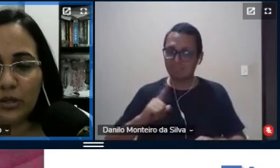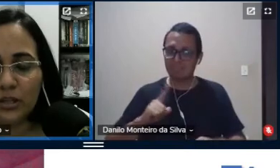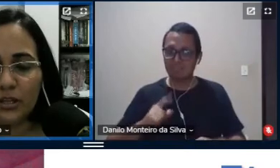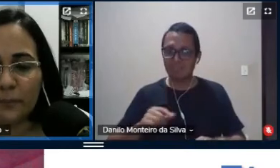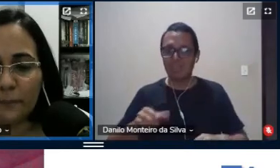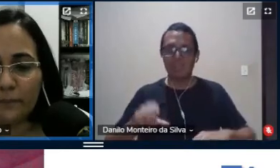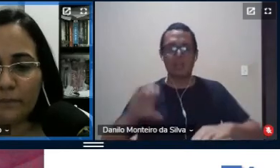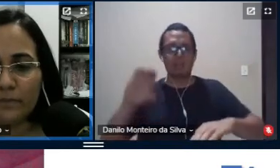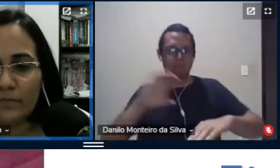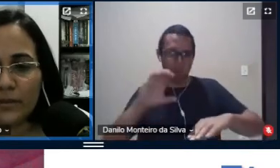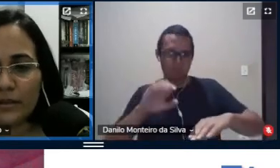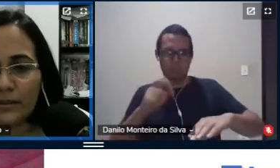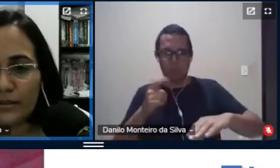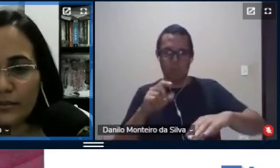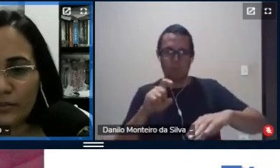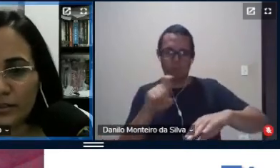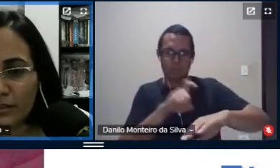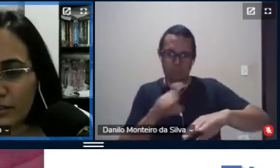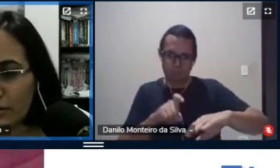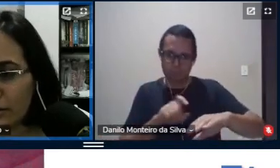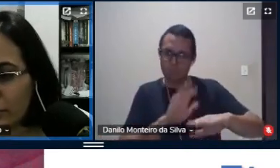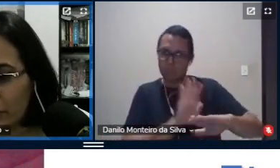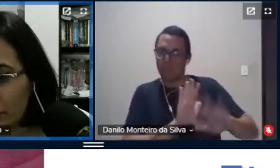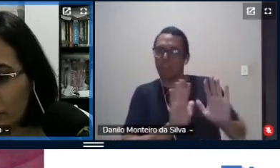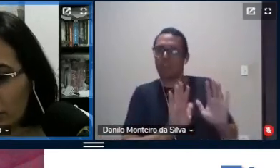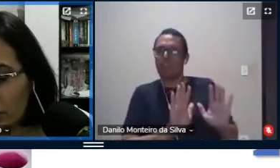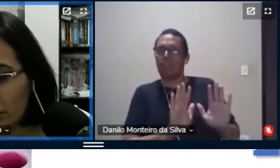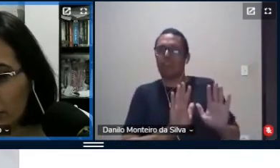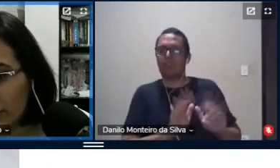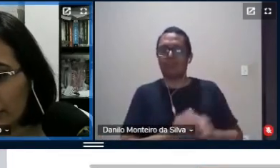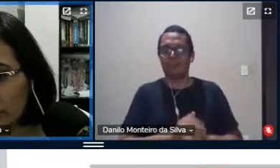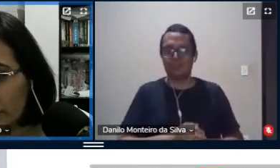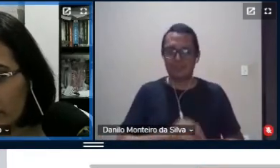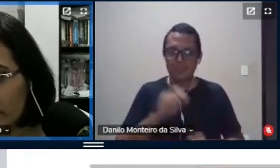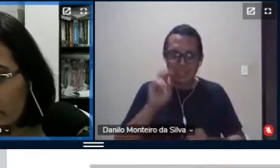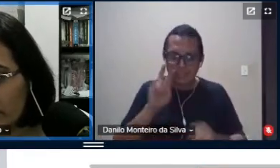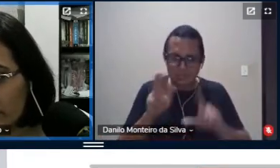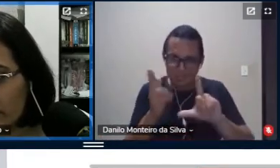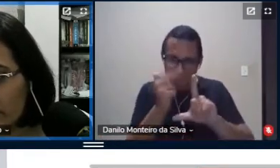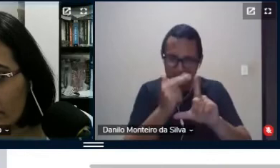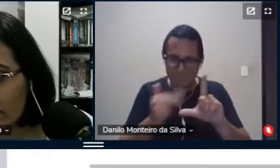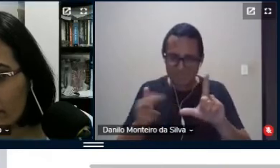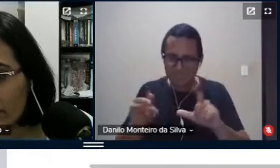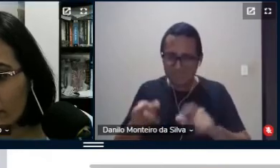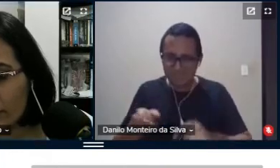material. Por quê? Tá vendo aqui, ó, na minha figurinha aqui do lado?